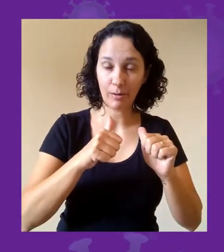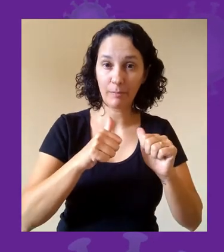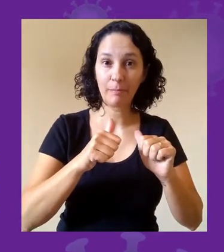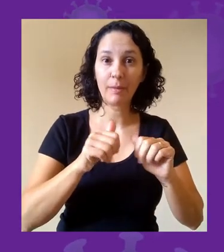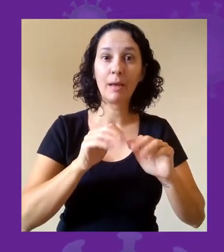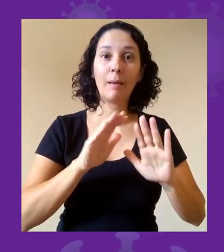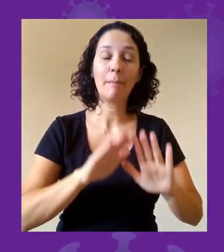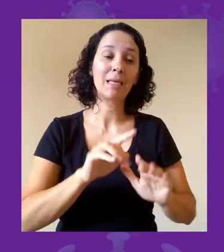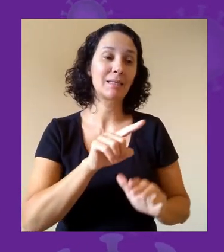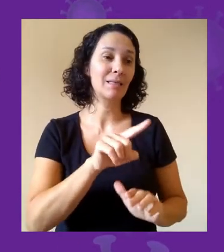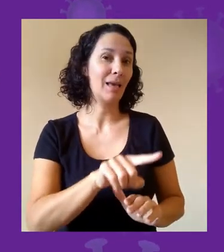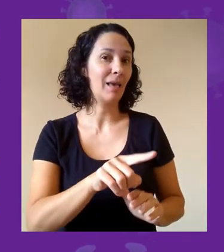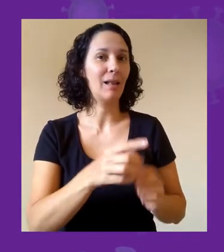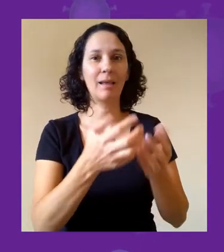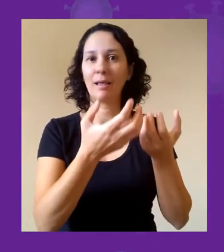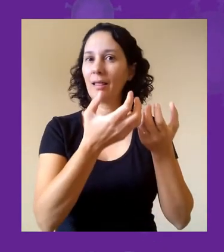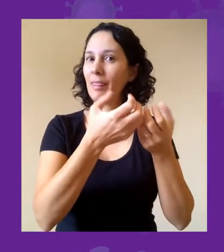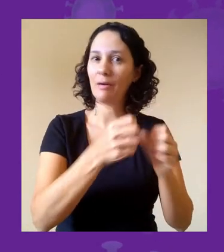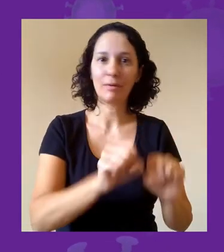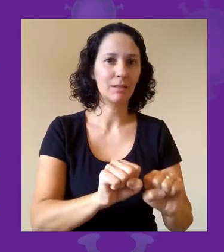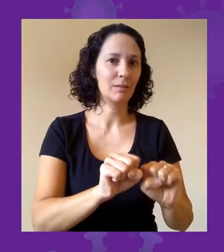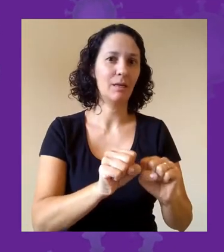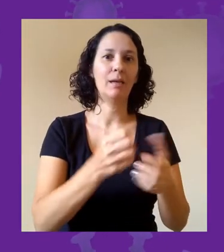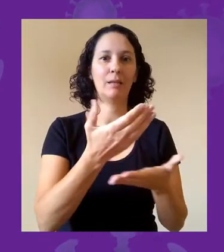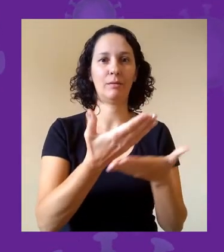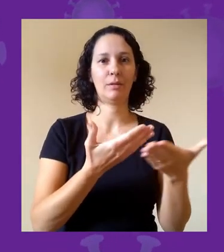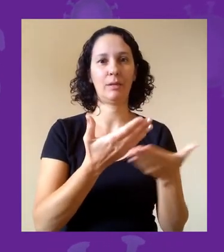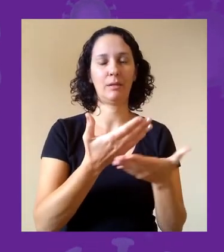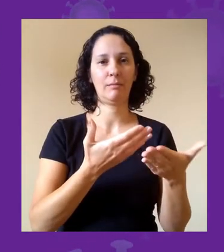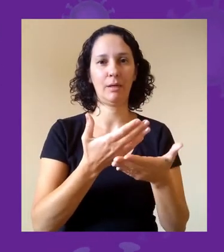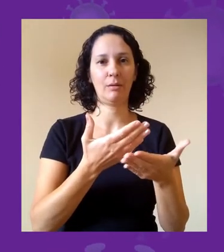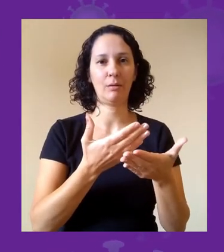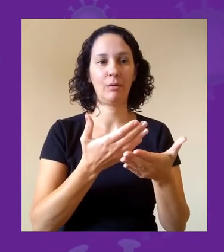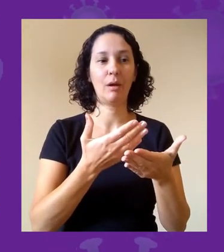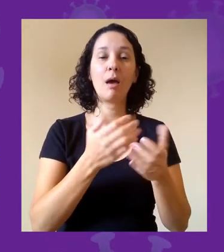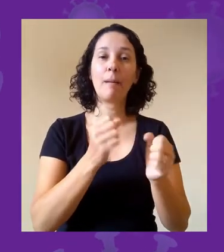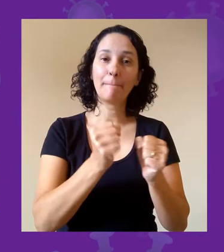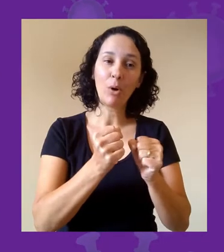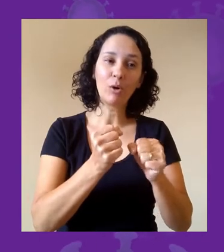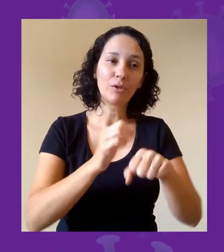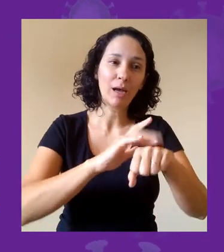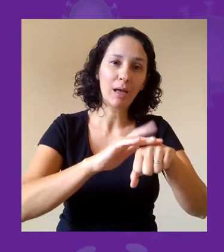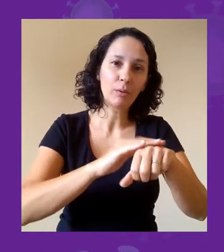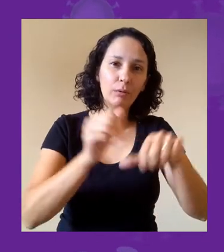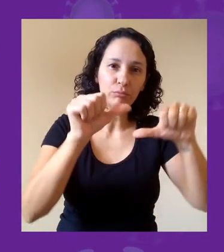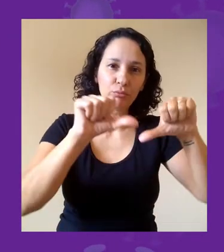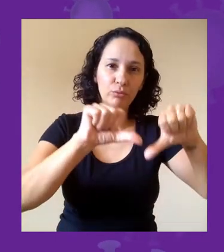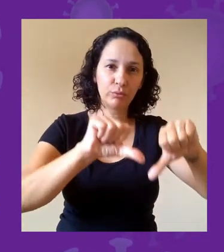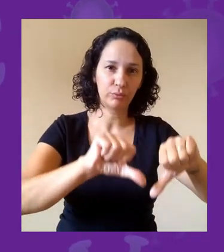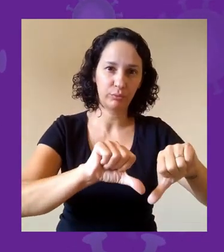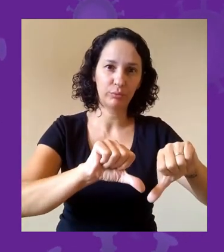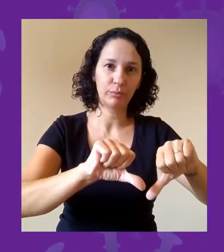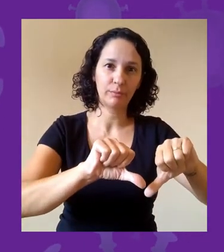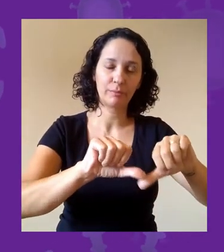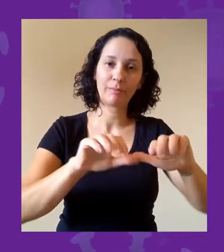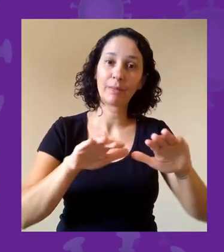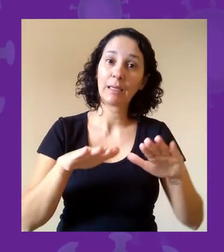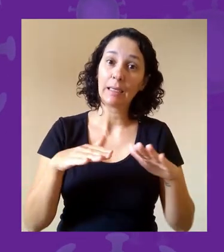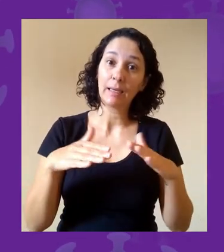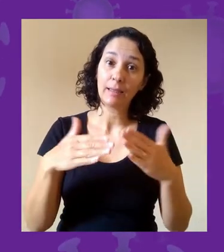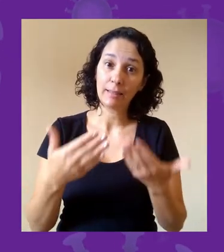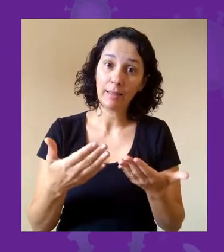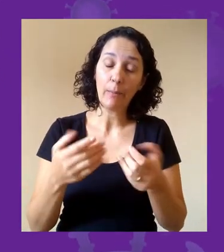do paciente pode trazer um prejuízo muito grande para pessoa é porque o medicamento tem uma evidência de um efeito adequado